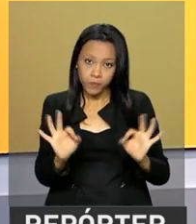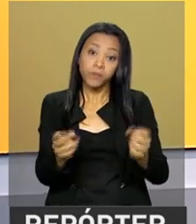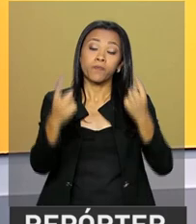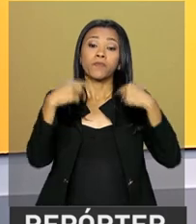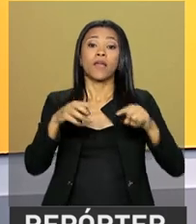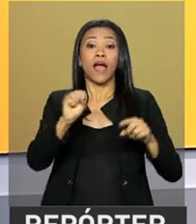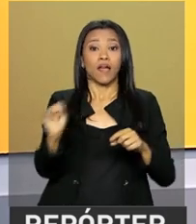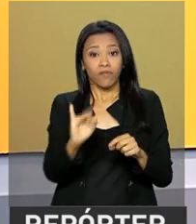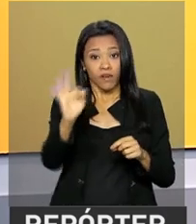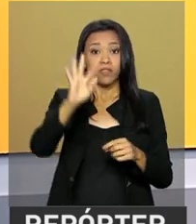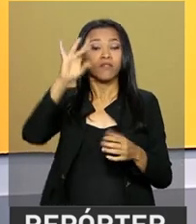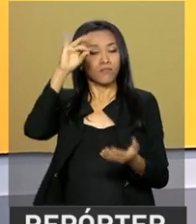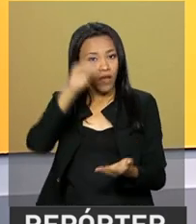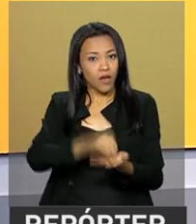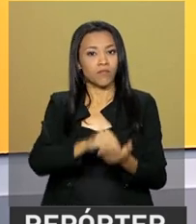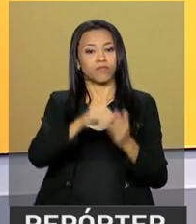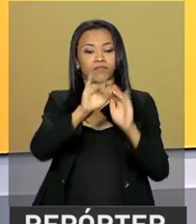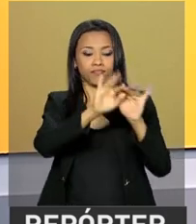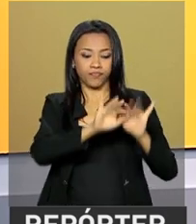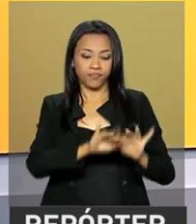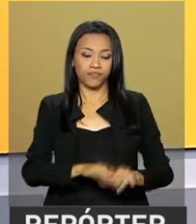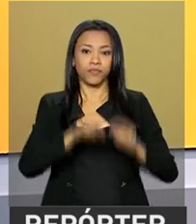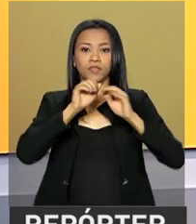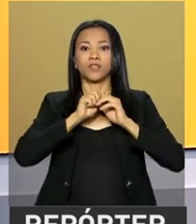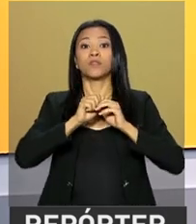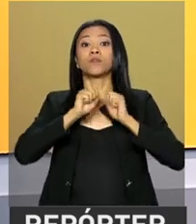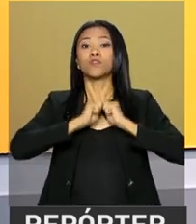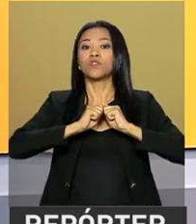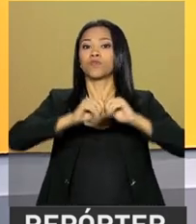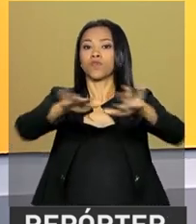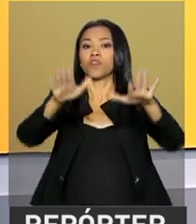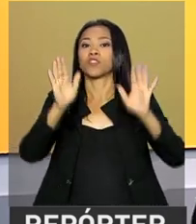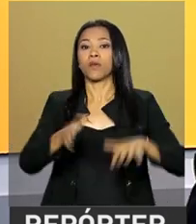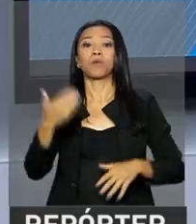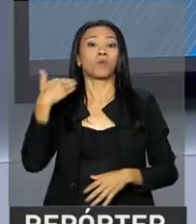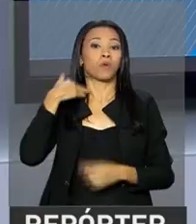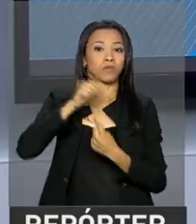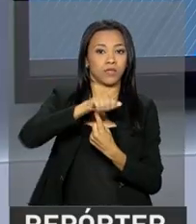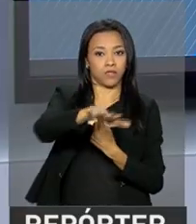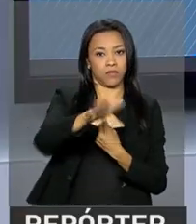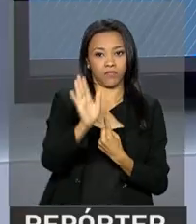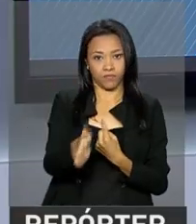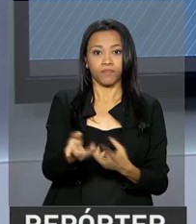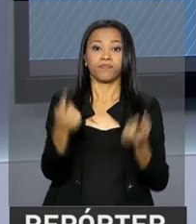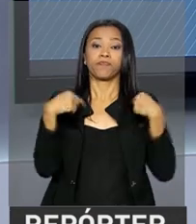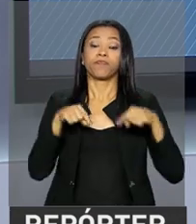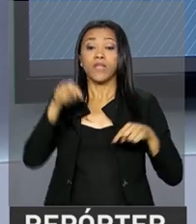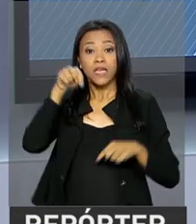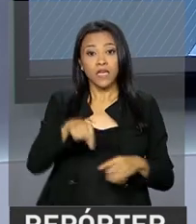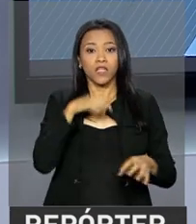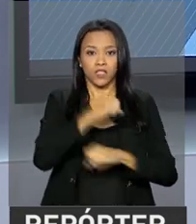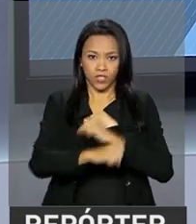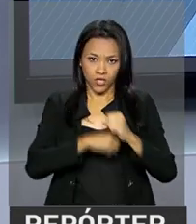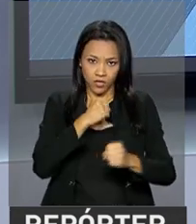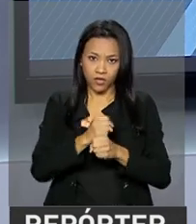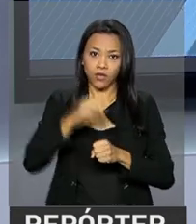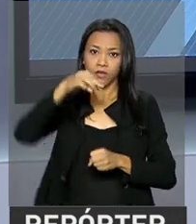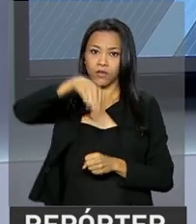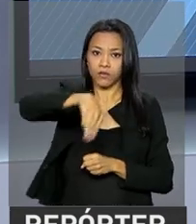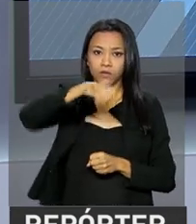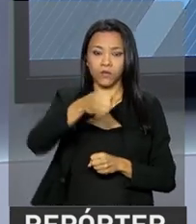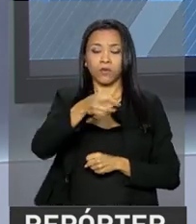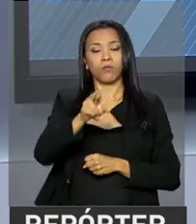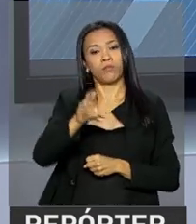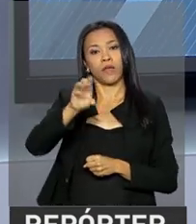oficial está no boletim Focus divulgado hoje pelo Banco Central. Para este ano, o mercado mantém a